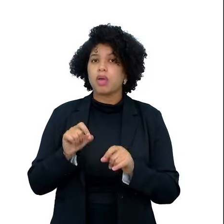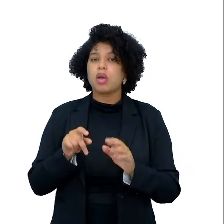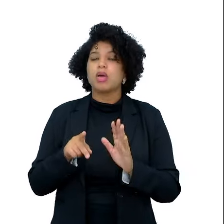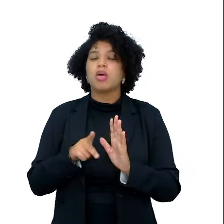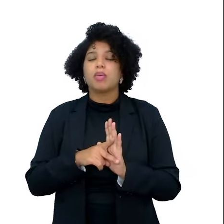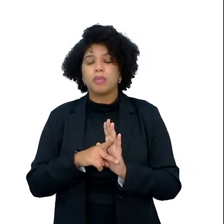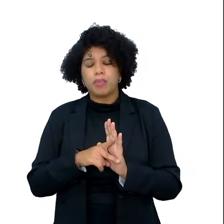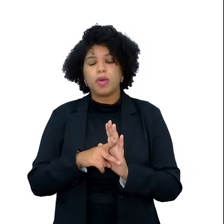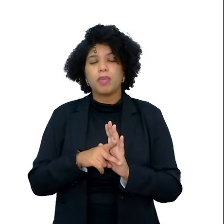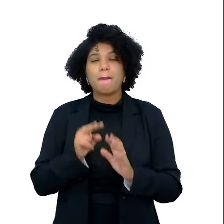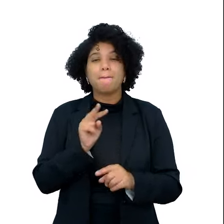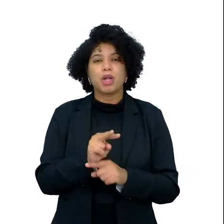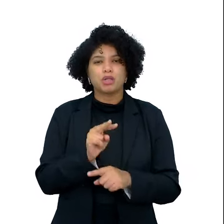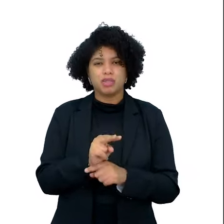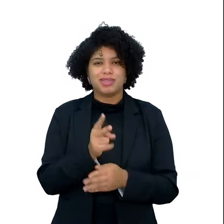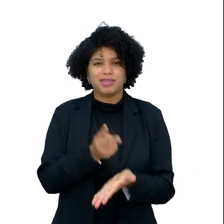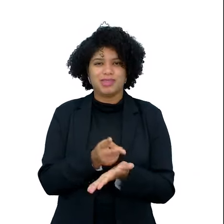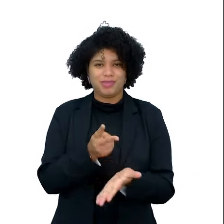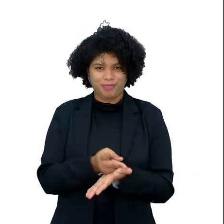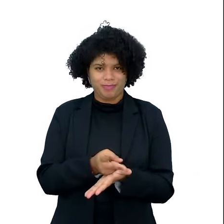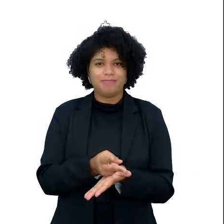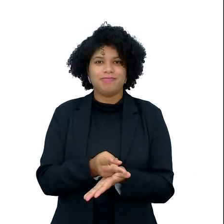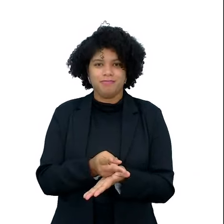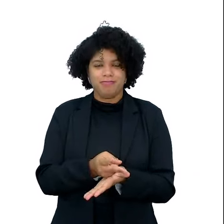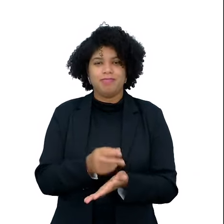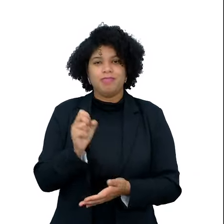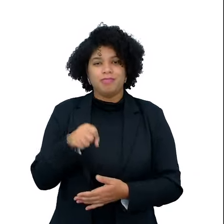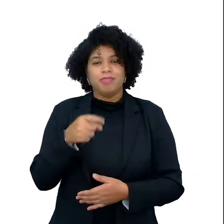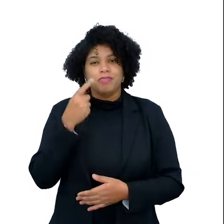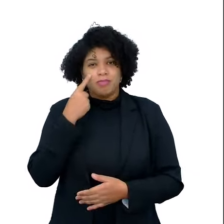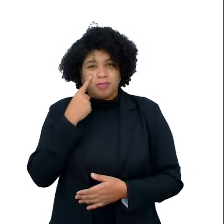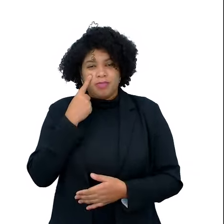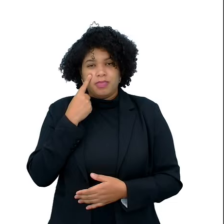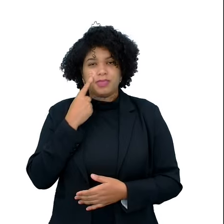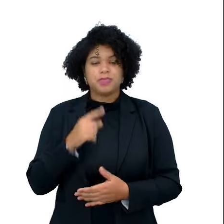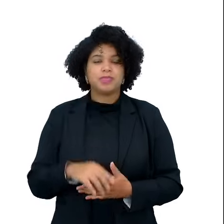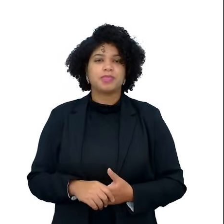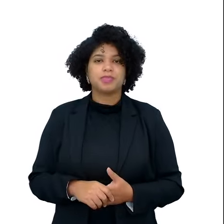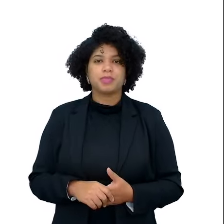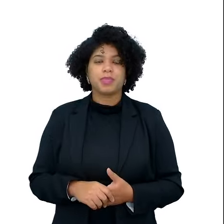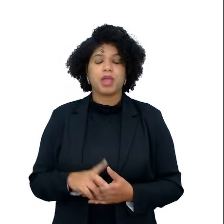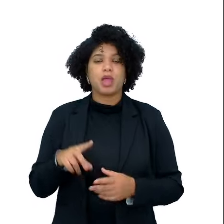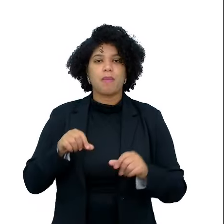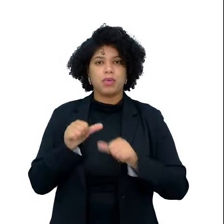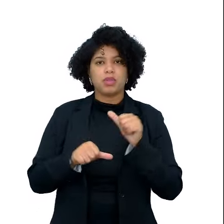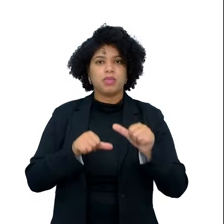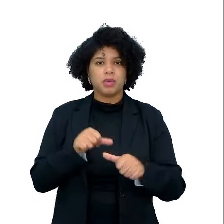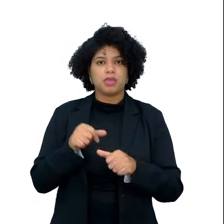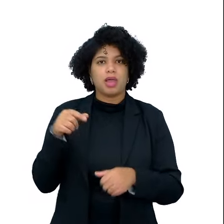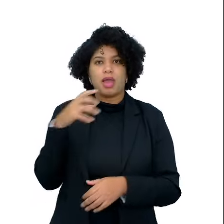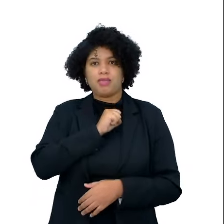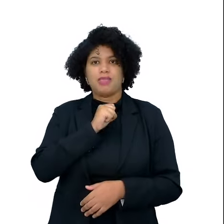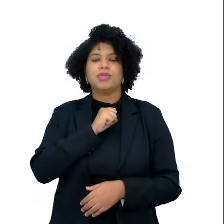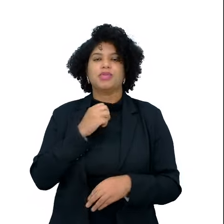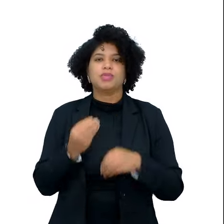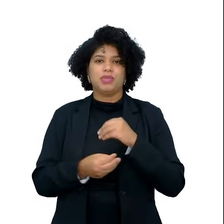né? E aí a gente vai trabalhar, então, esse fator que altera a rapidez de uma reação